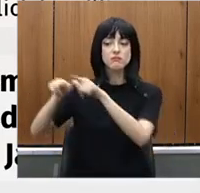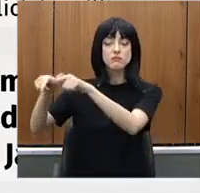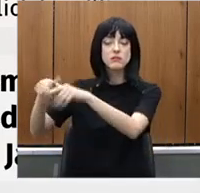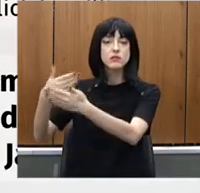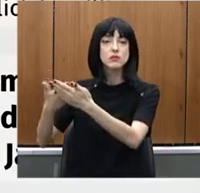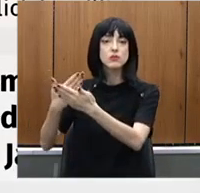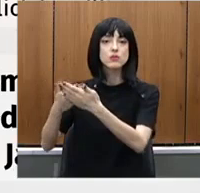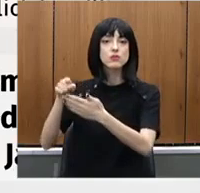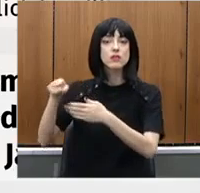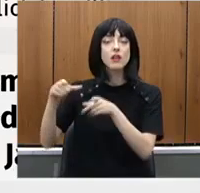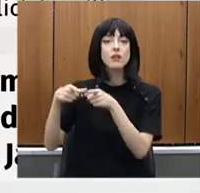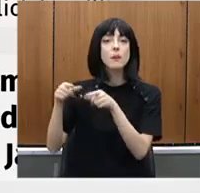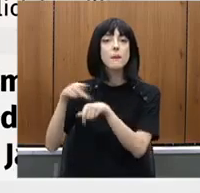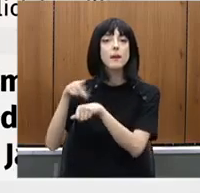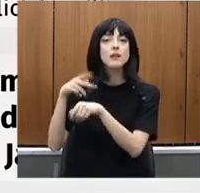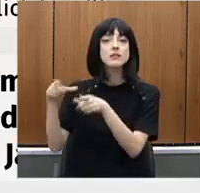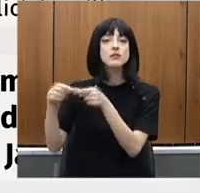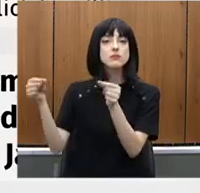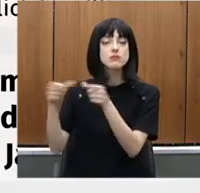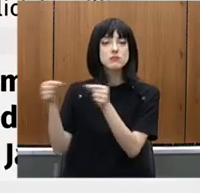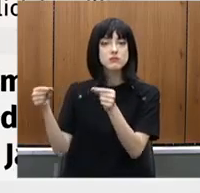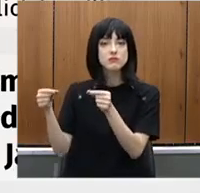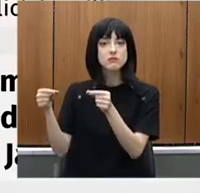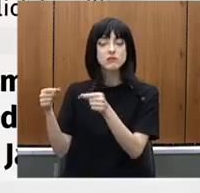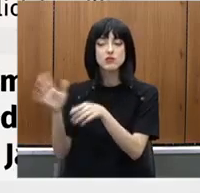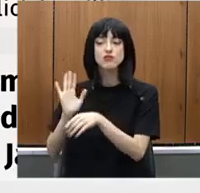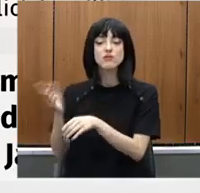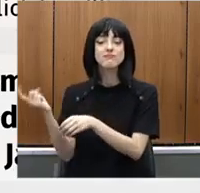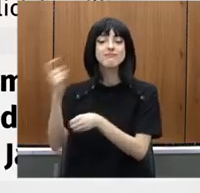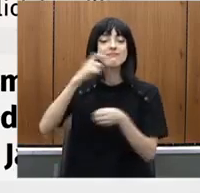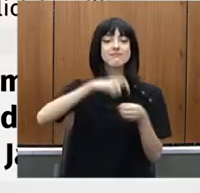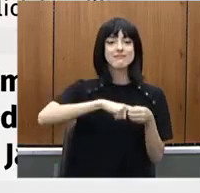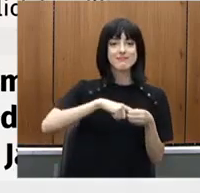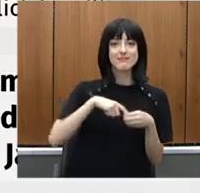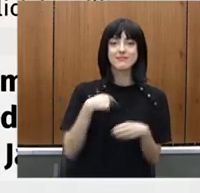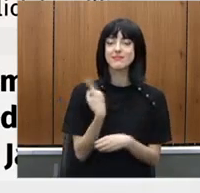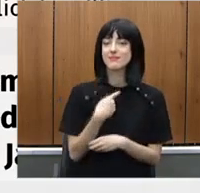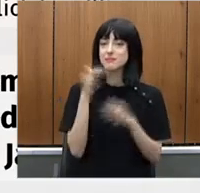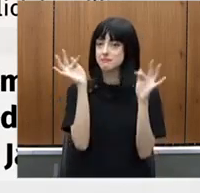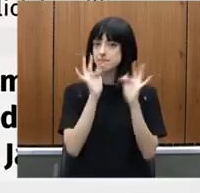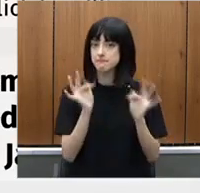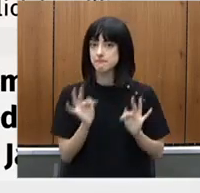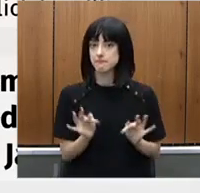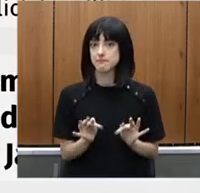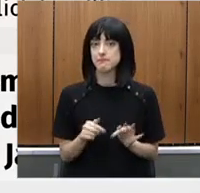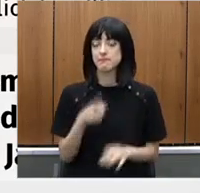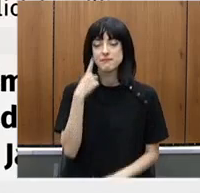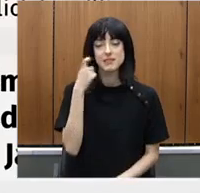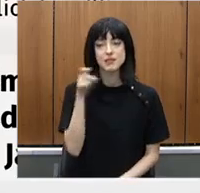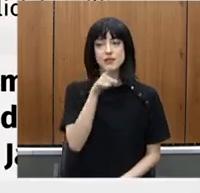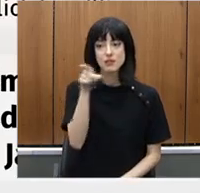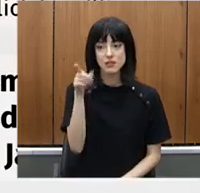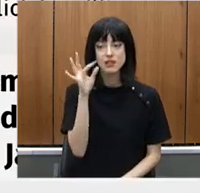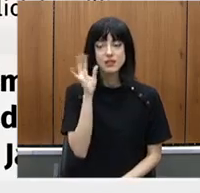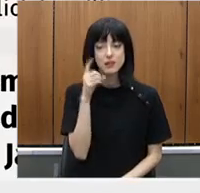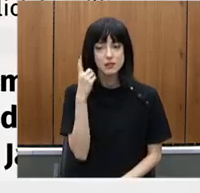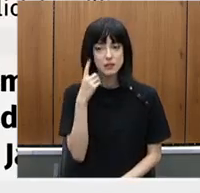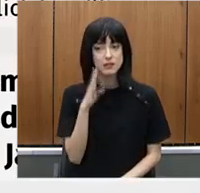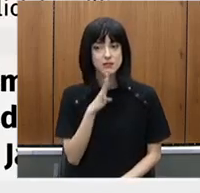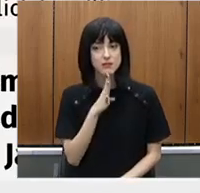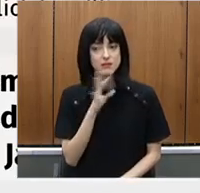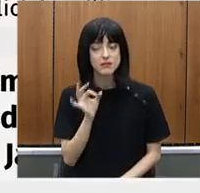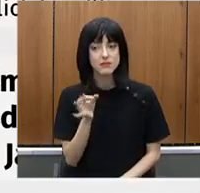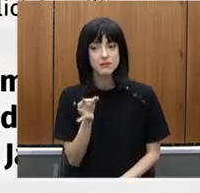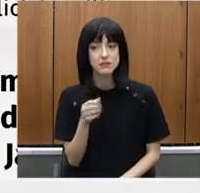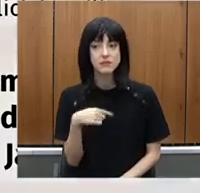e a gente fica muito feliz interessante lá vaderlândia né depois do Jaíba Na Hora Que